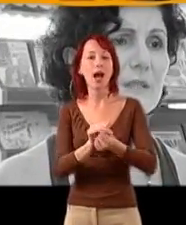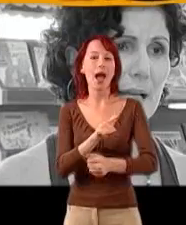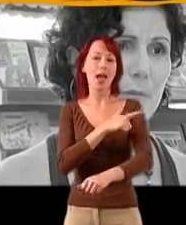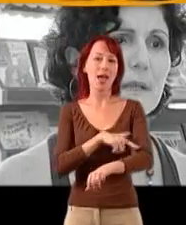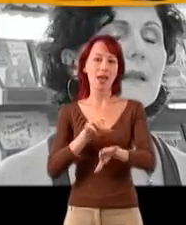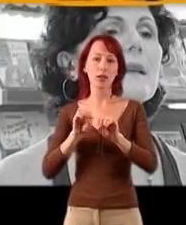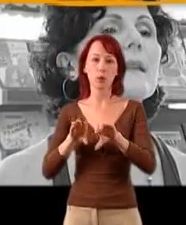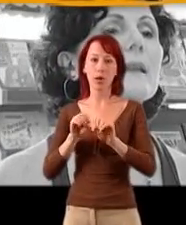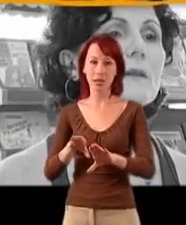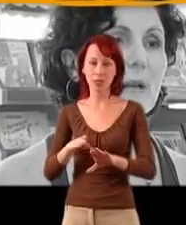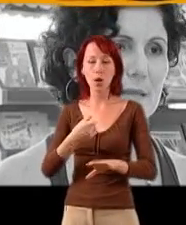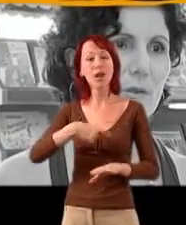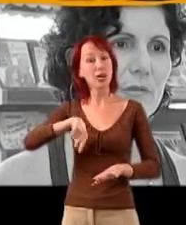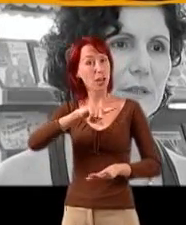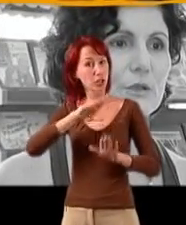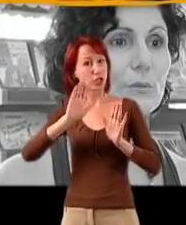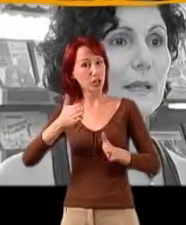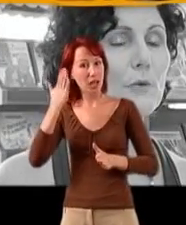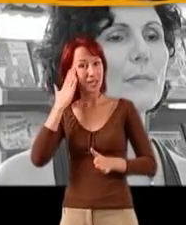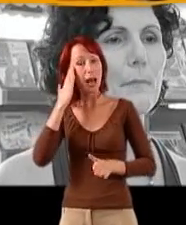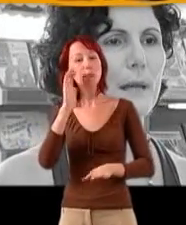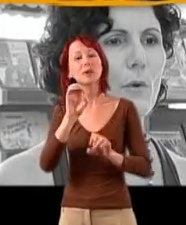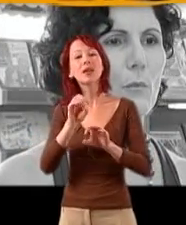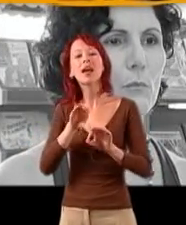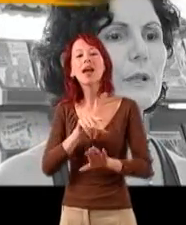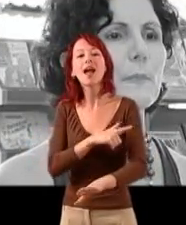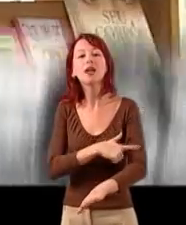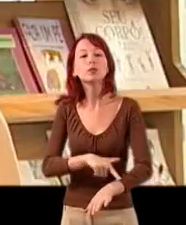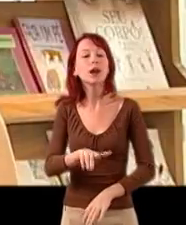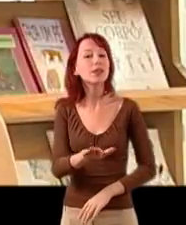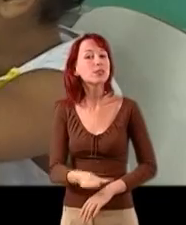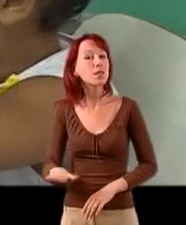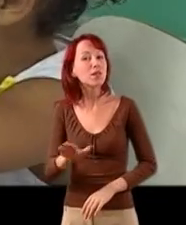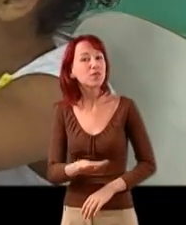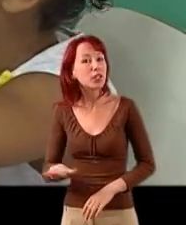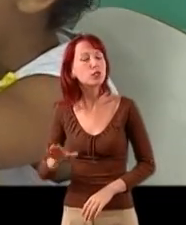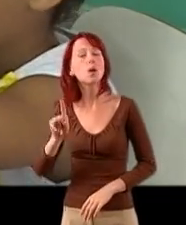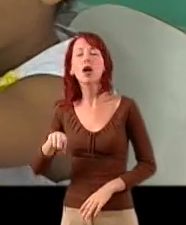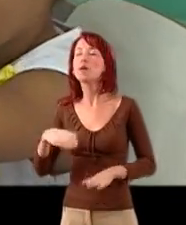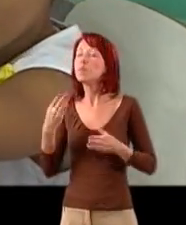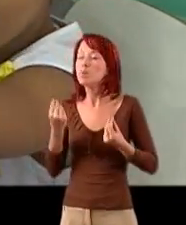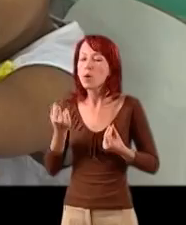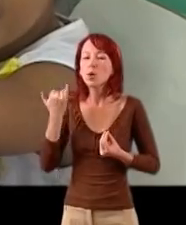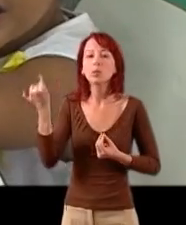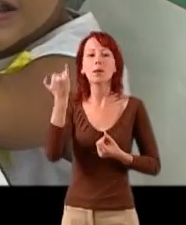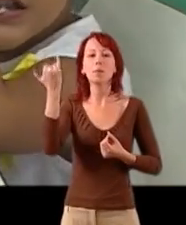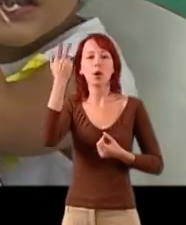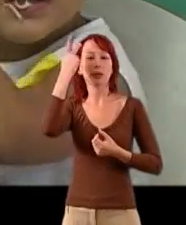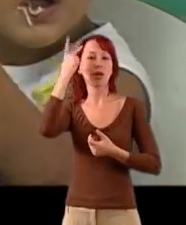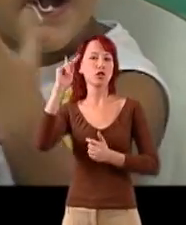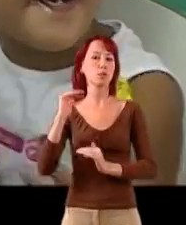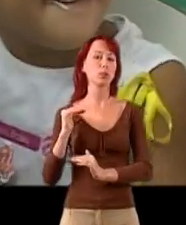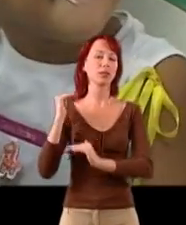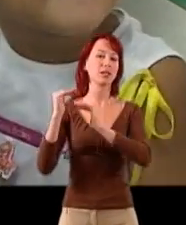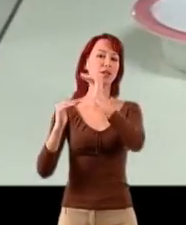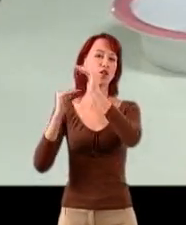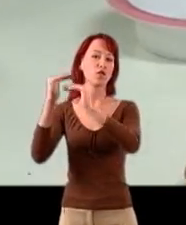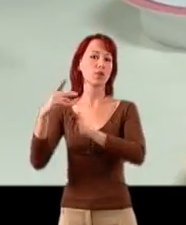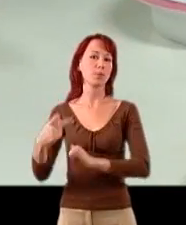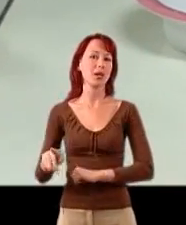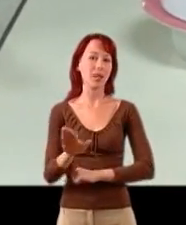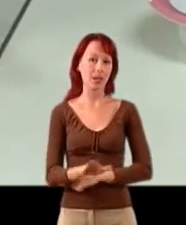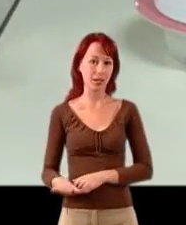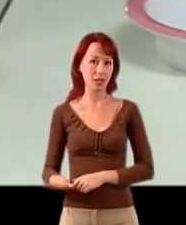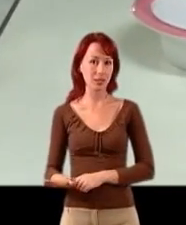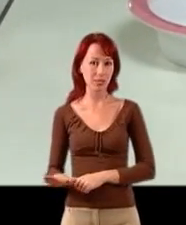a gente sabe que a educação infantil tem um papel muito importante no desenvolvimento da criança. E aí, a partir